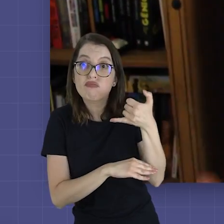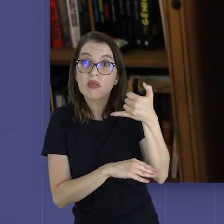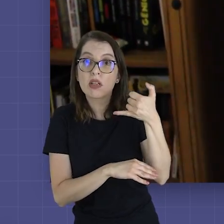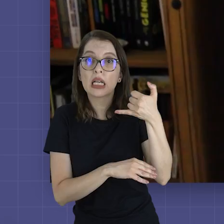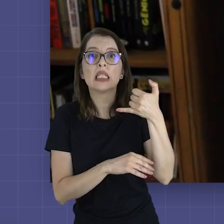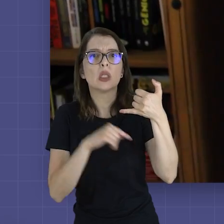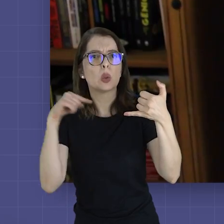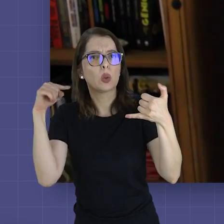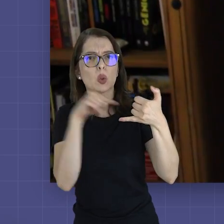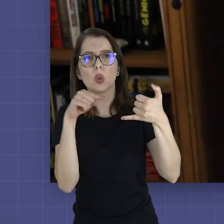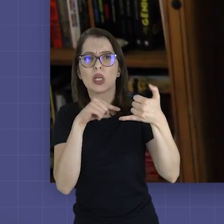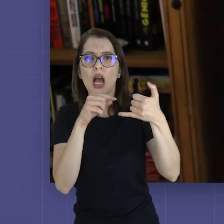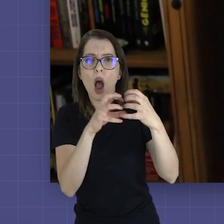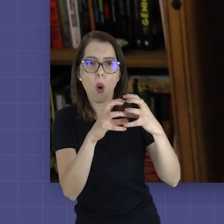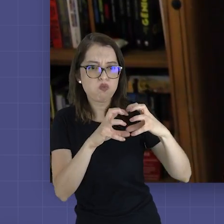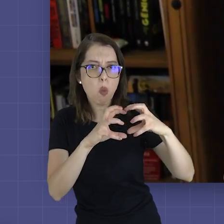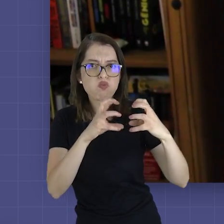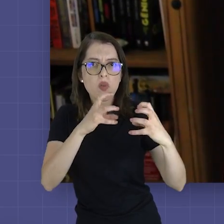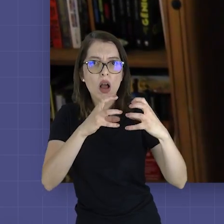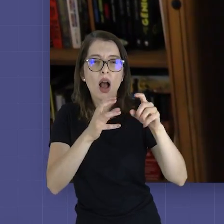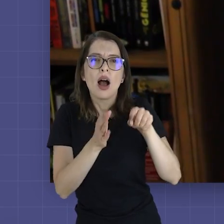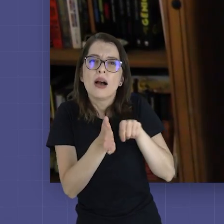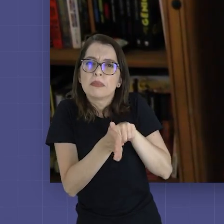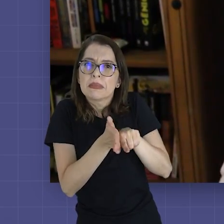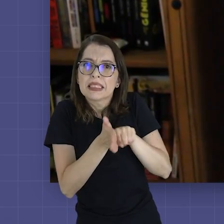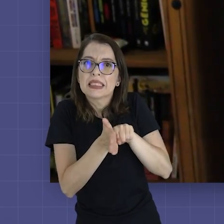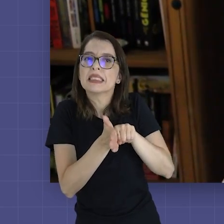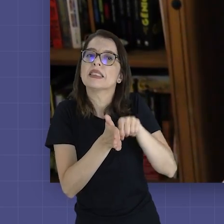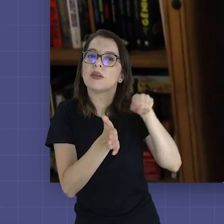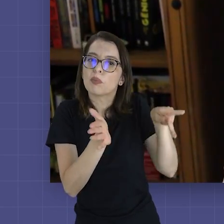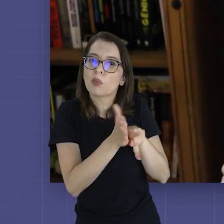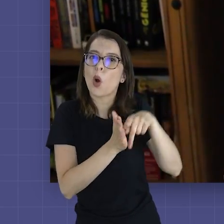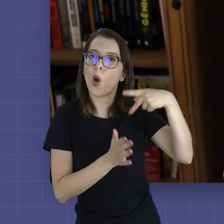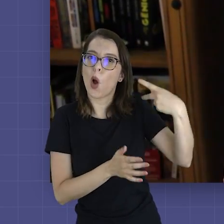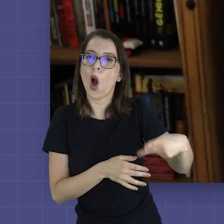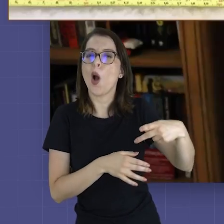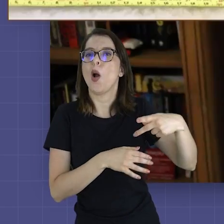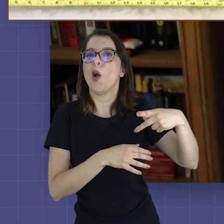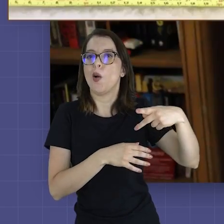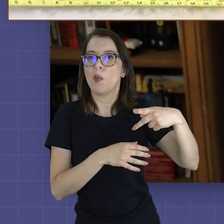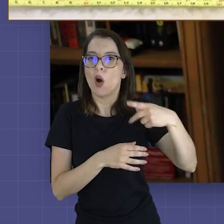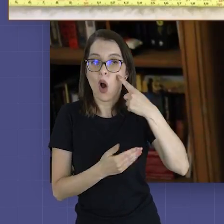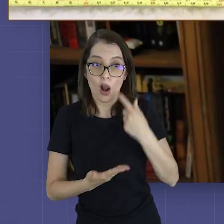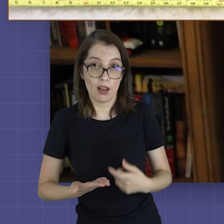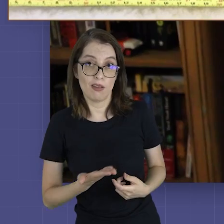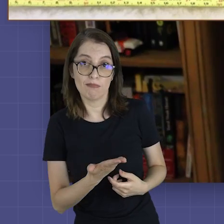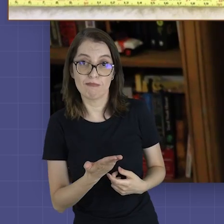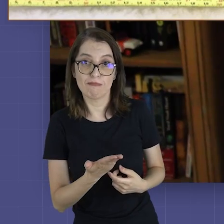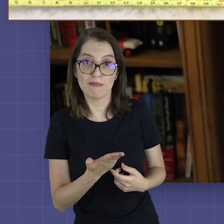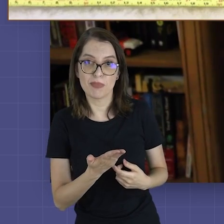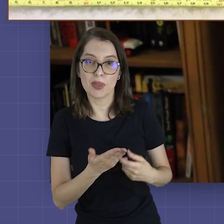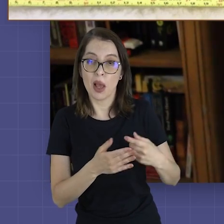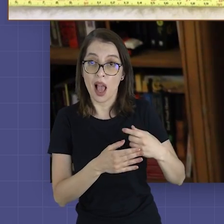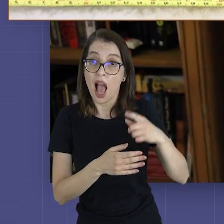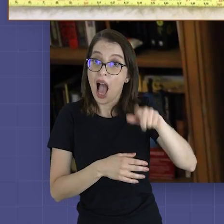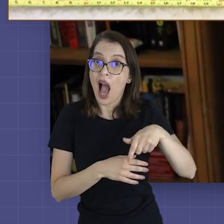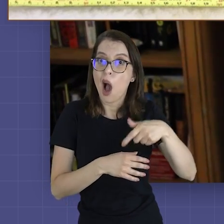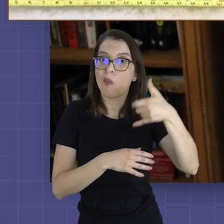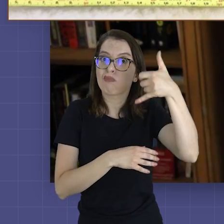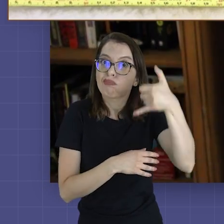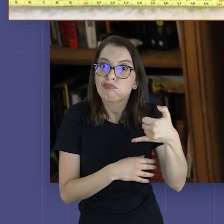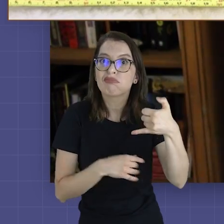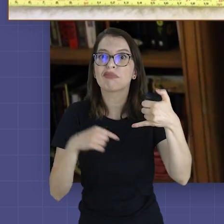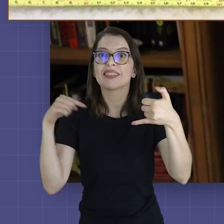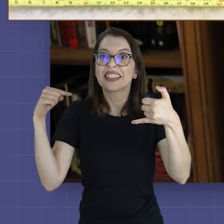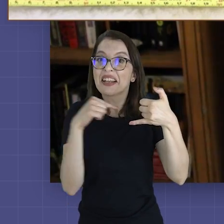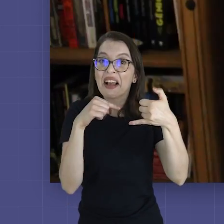fezes. Coprólito é como a gente chama o nome científico para o cocô fossilizado. Os coprólitos, eles também podem ser utilizados como